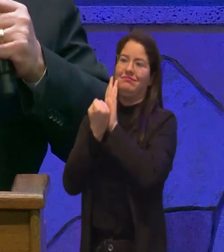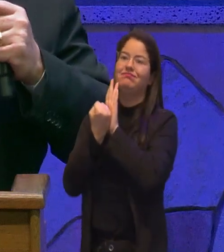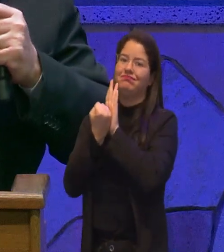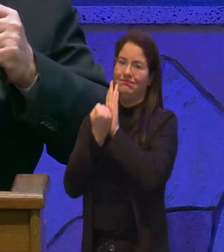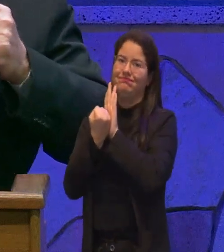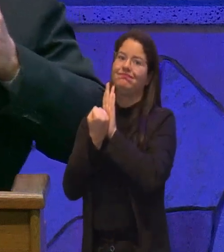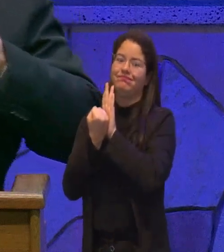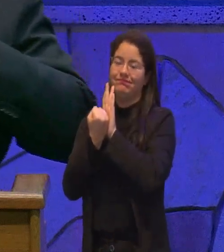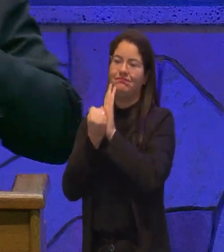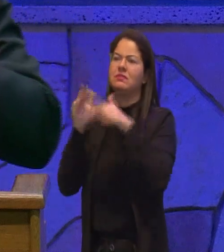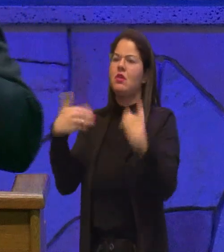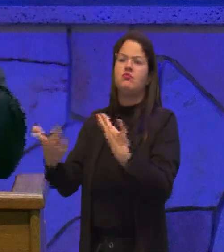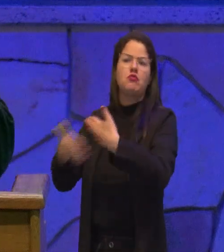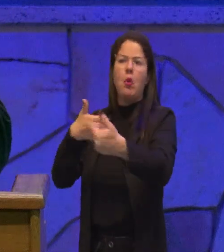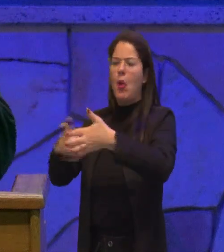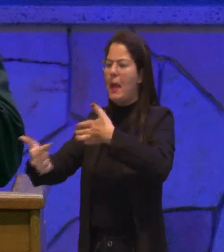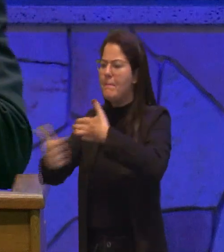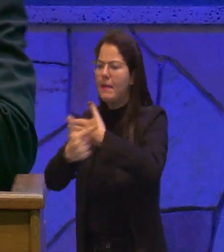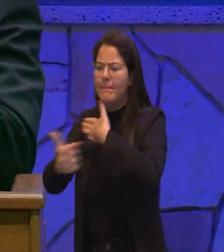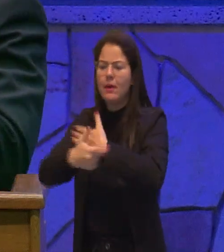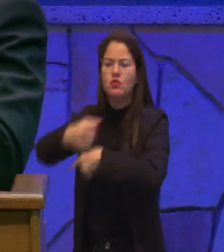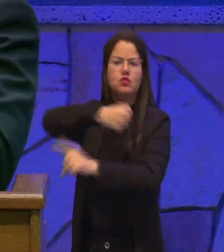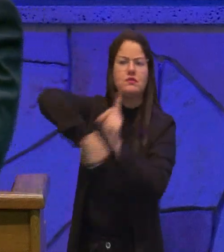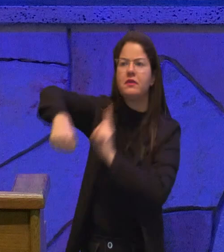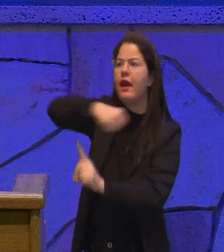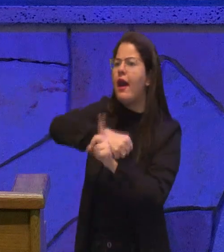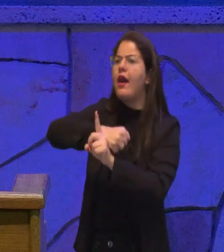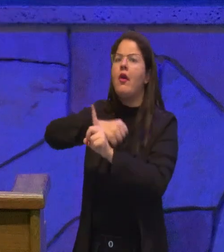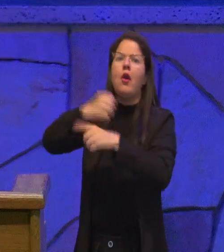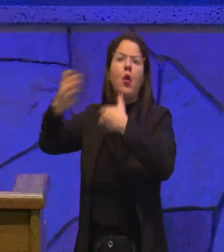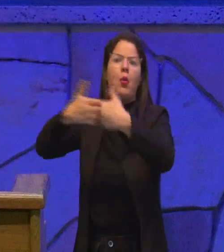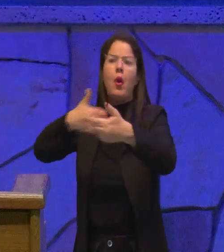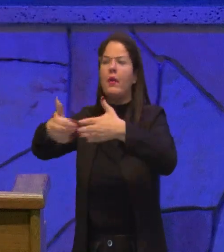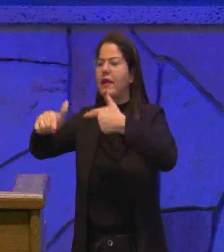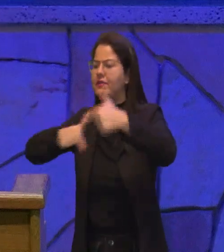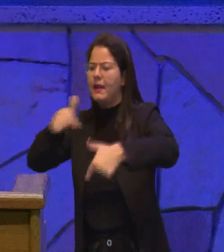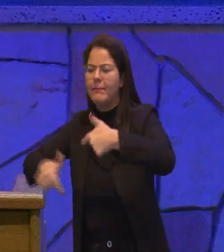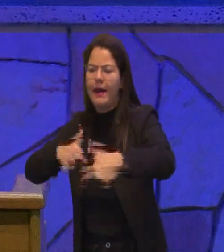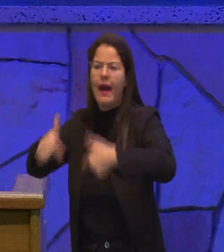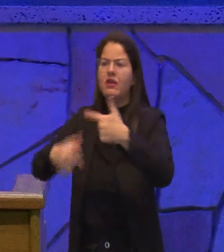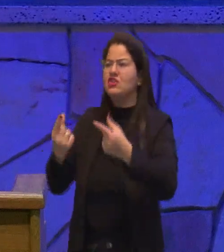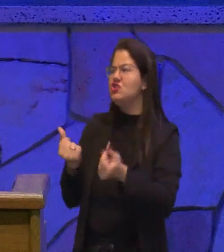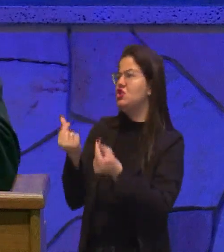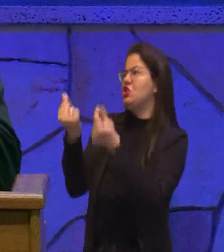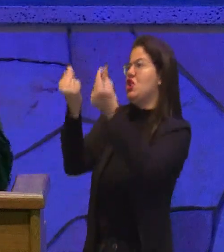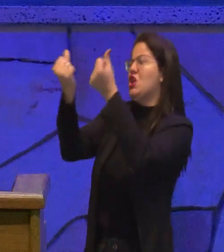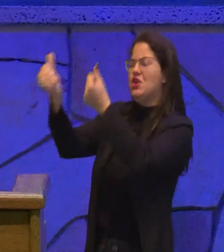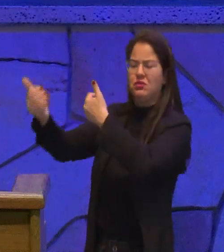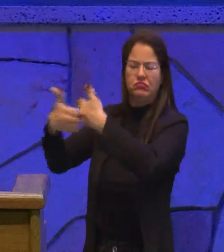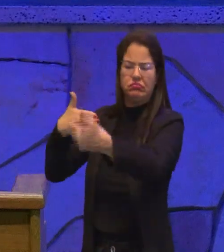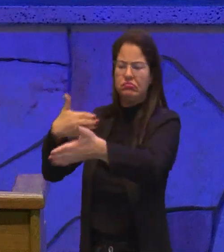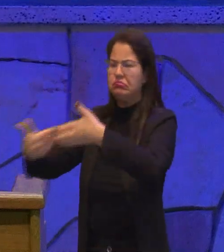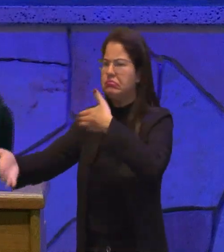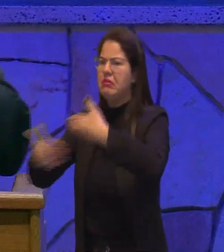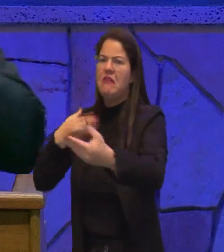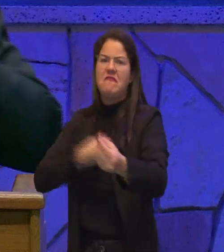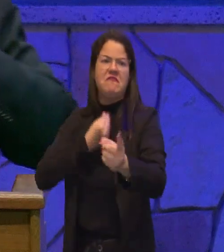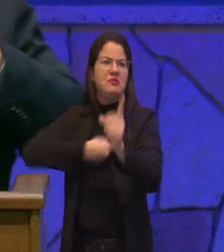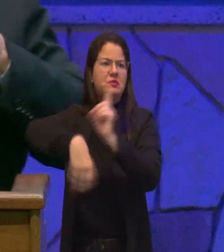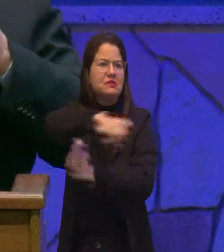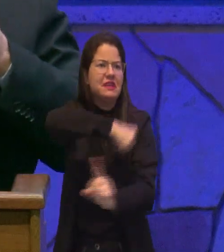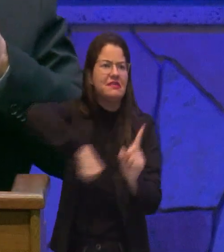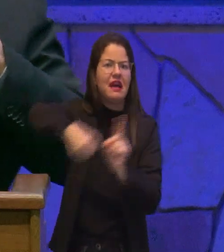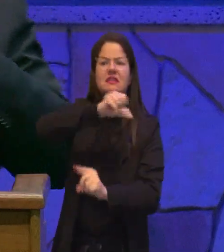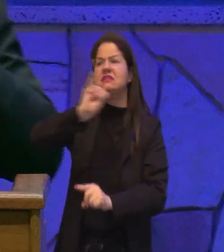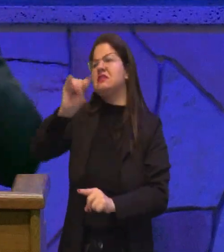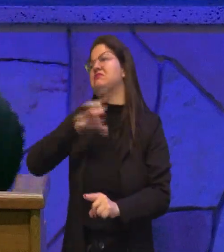posição que eu ocupo, do cargo que eu ocupo, independente da minha patente, da minha vida econômica, da minha vida em sociedade, do quanto eu tenho